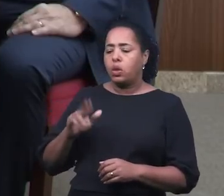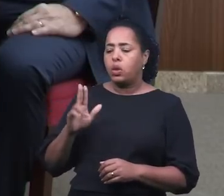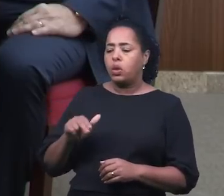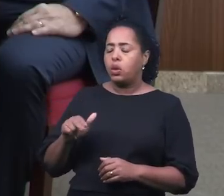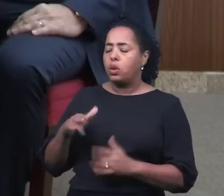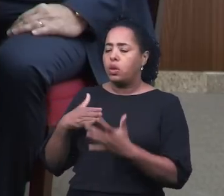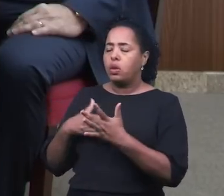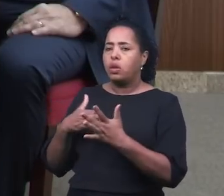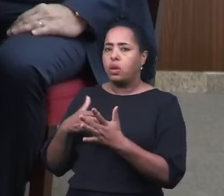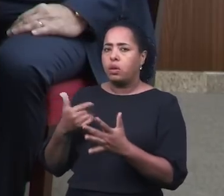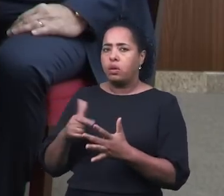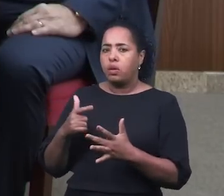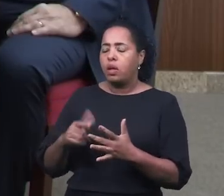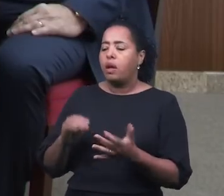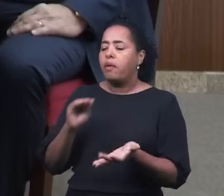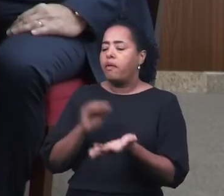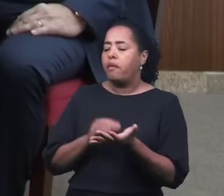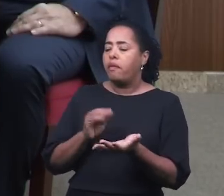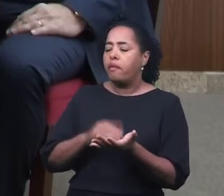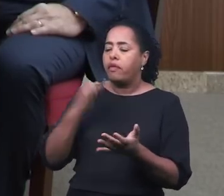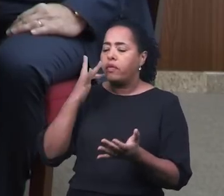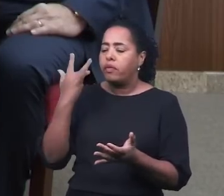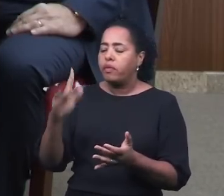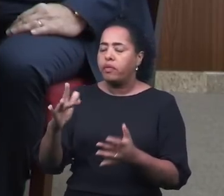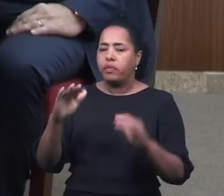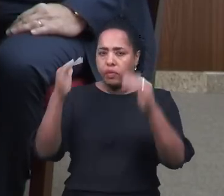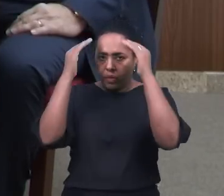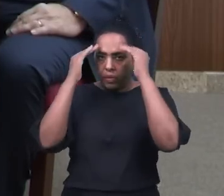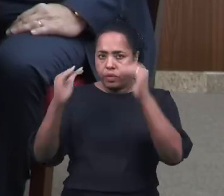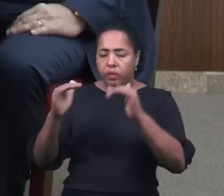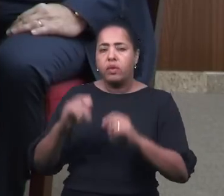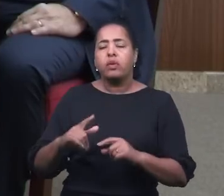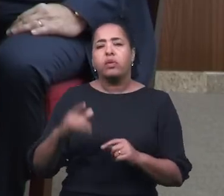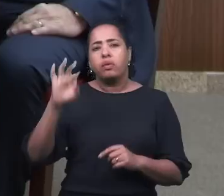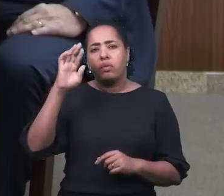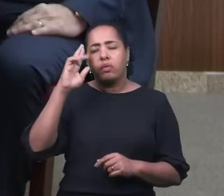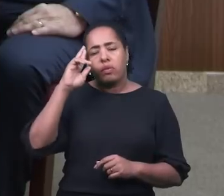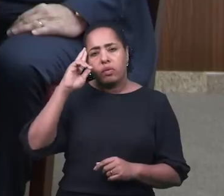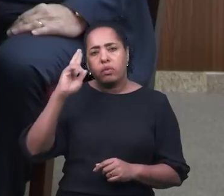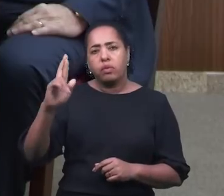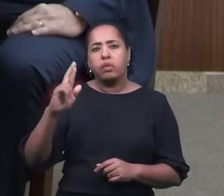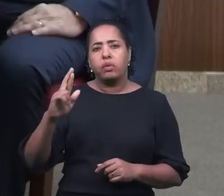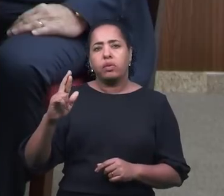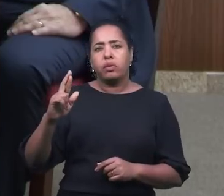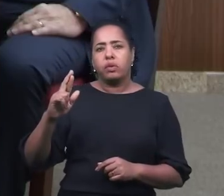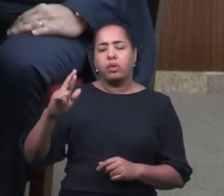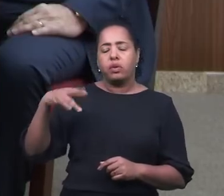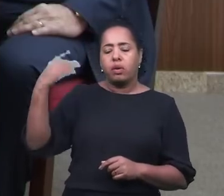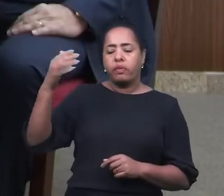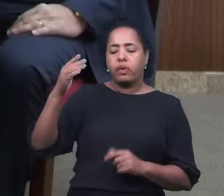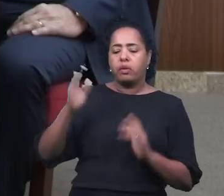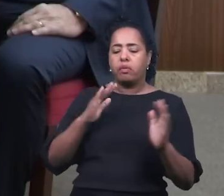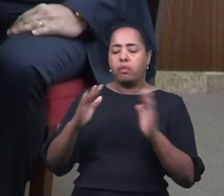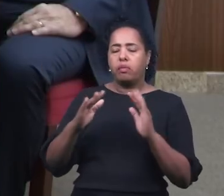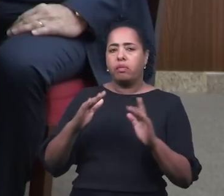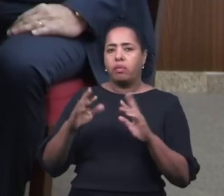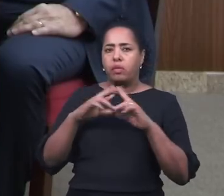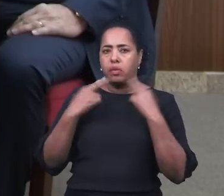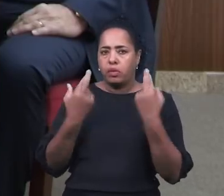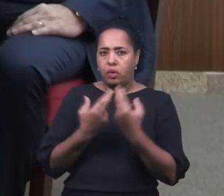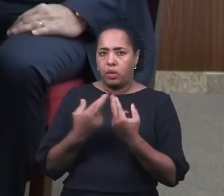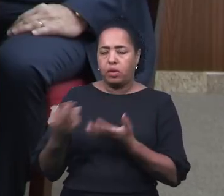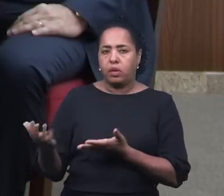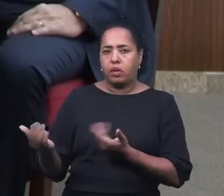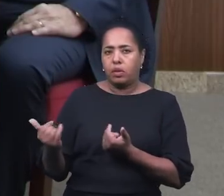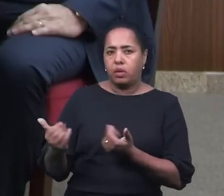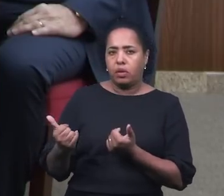faltou temor, vimos que faltou reverência. E o que o Senhor me deu de revelação durante a reunião de jovens, os irmãos,